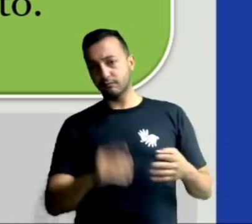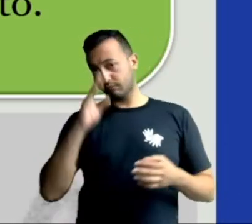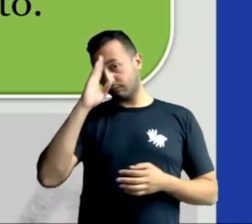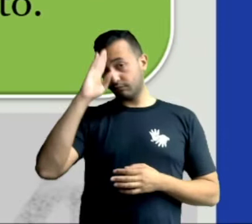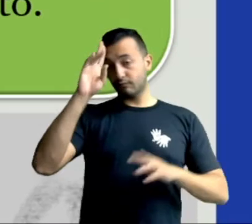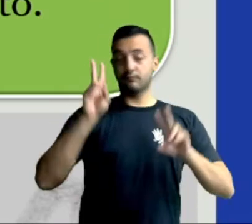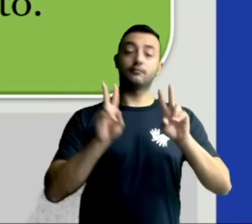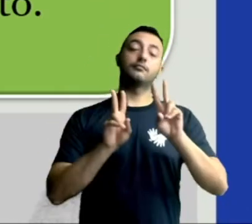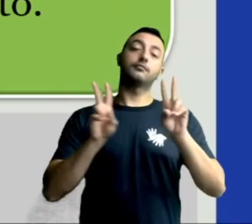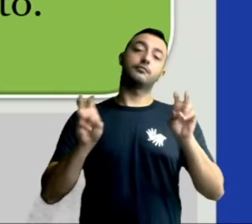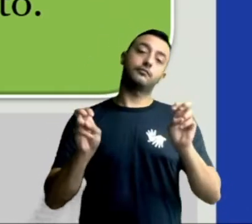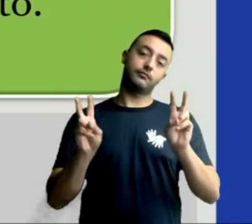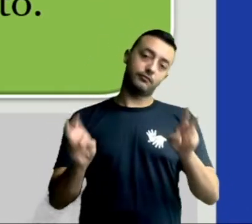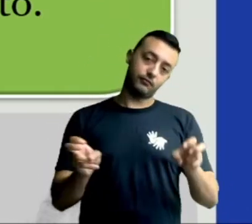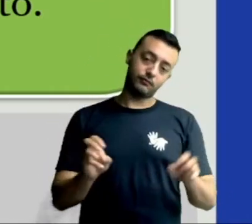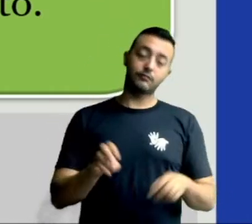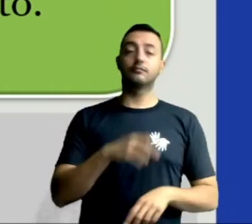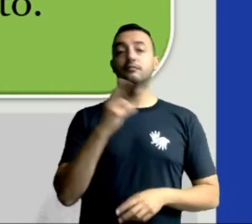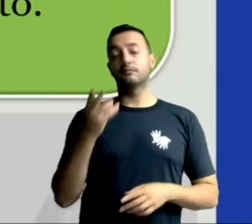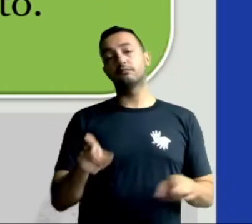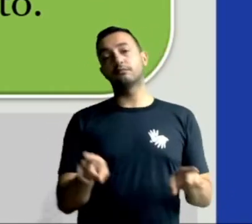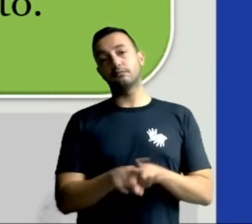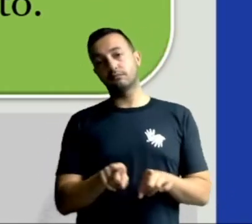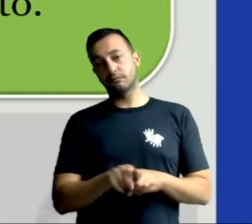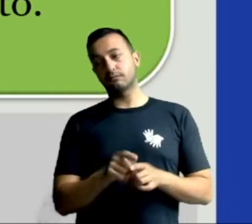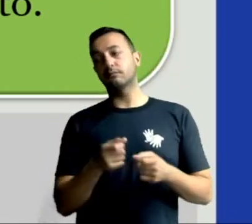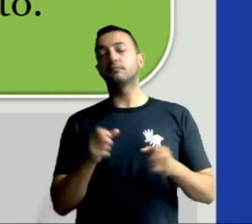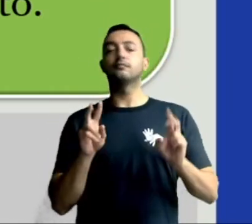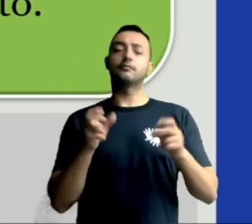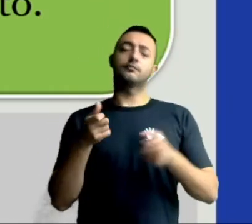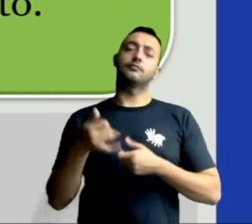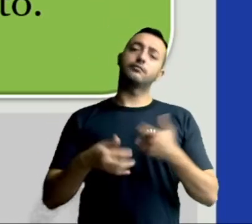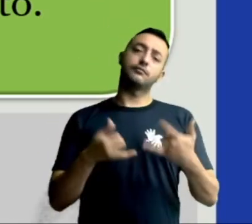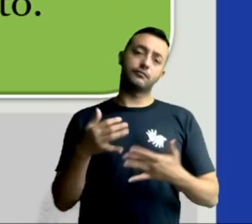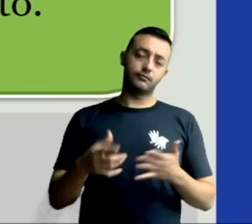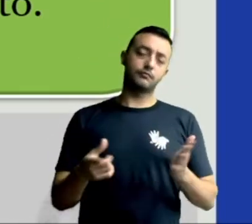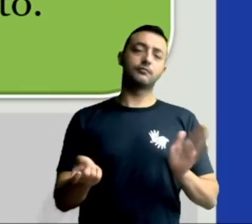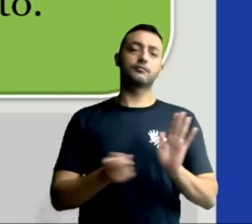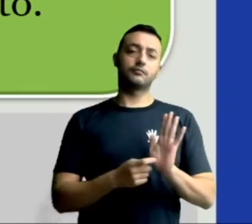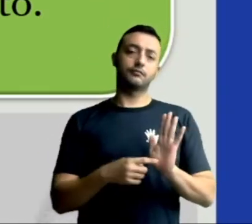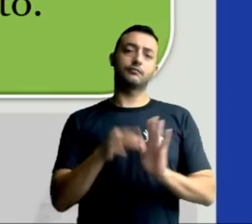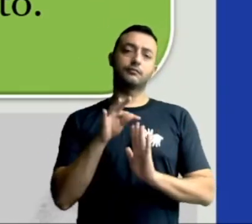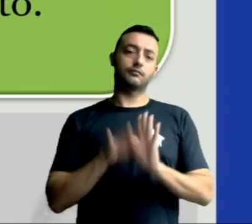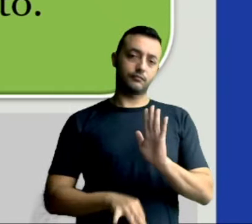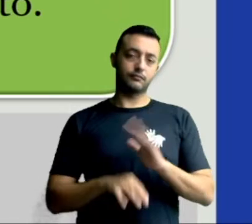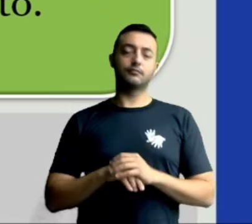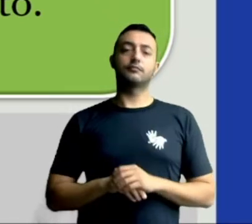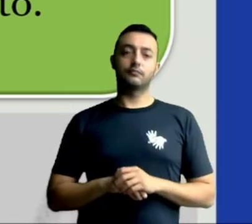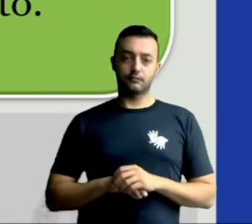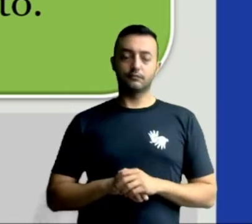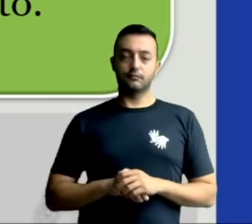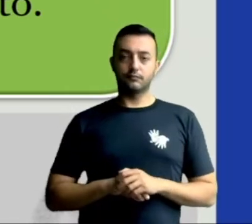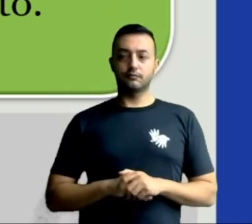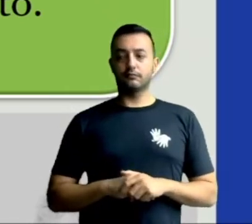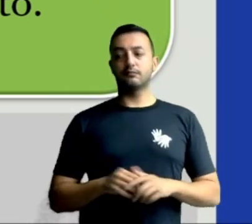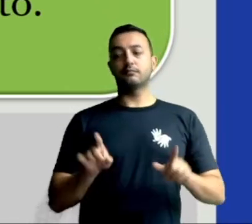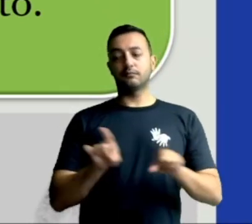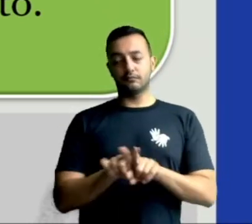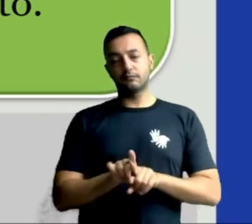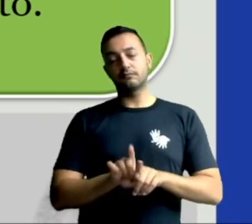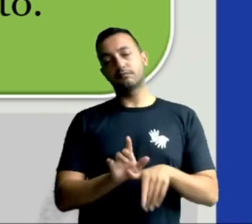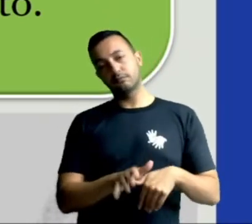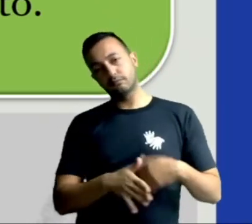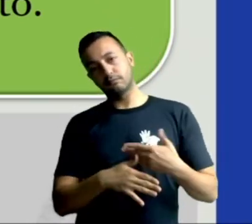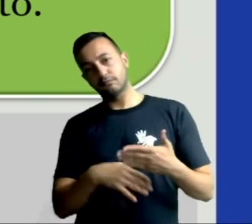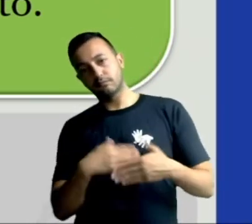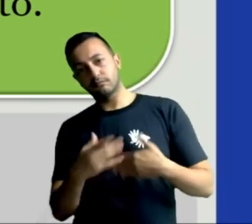principais temas ou também os assuntos que estão ali abordados no teu texto. E também, aos poucos,